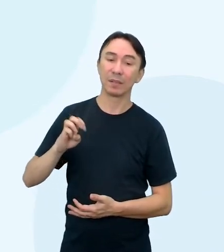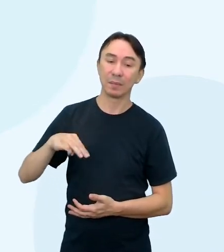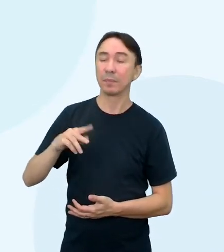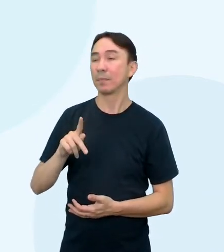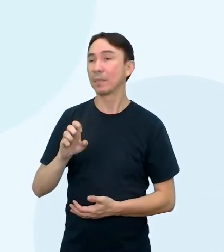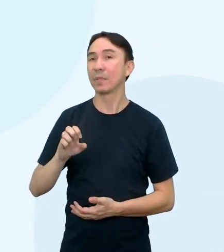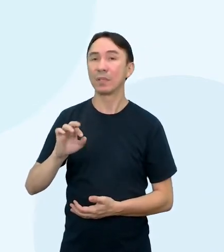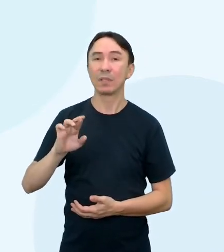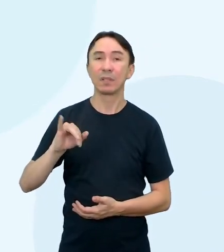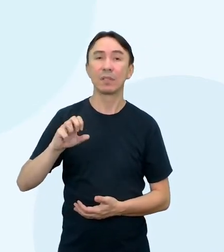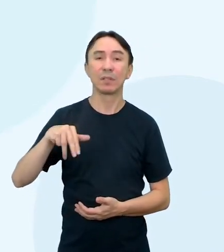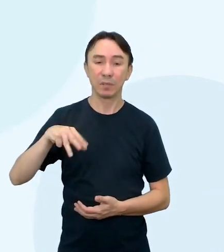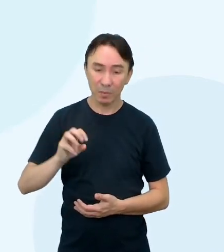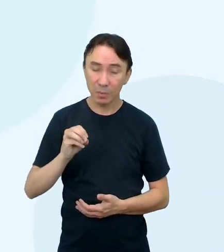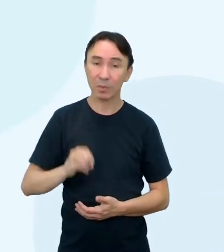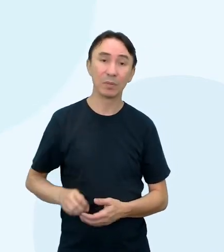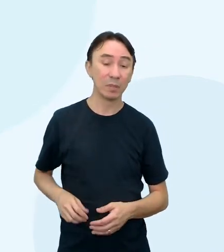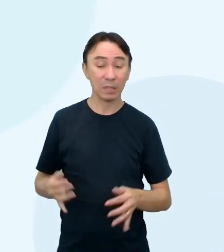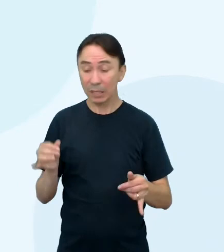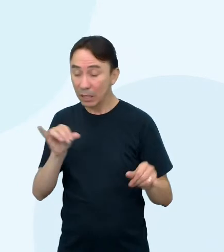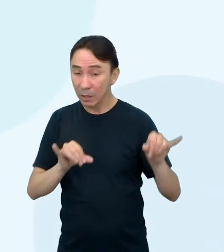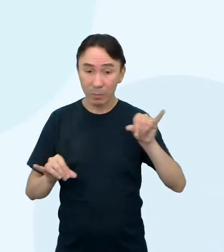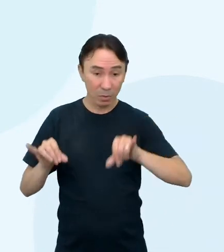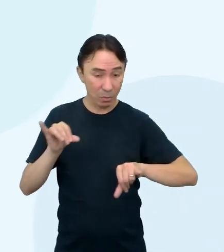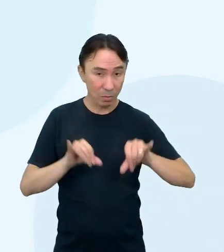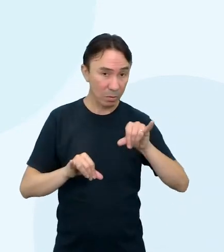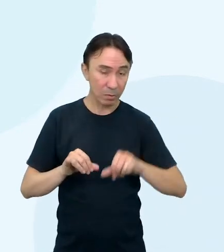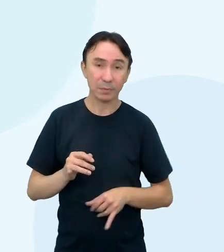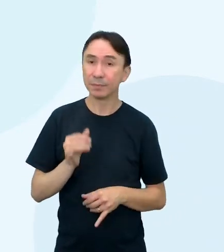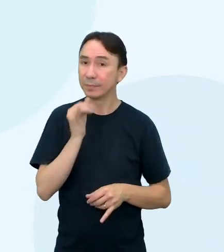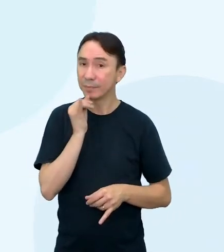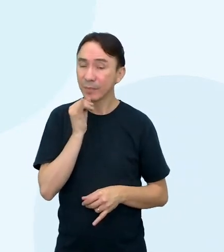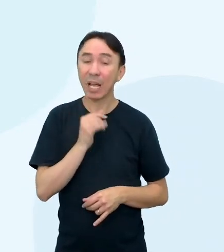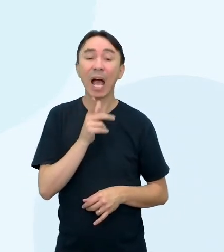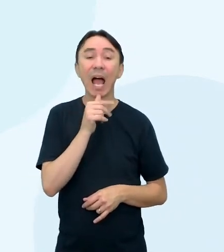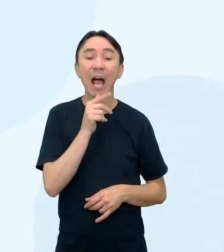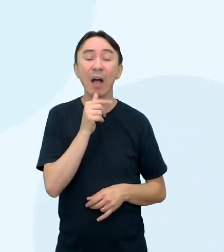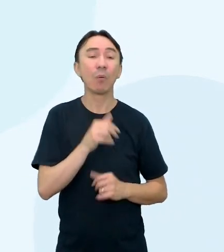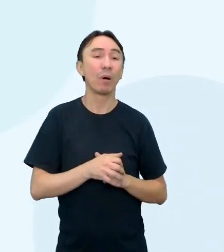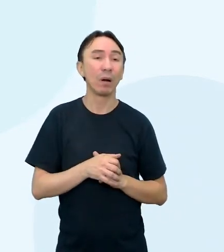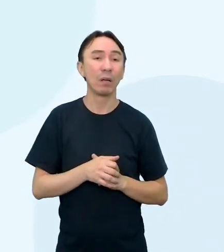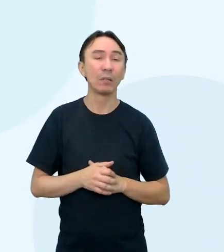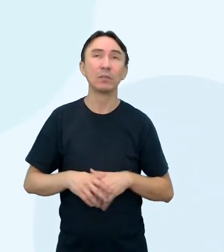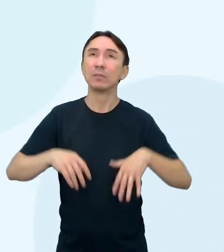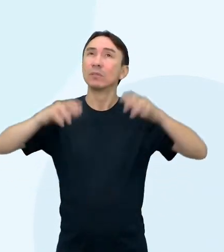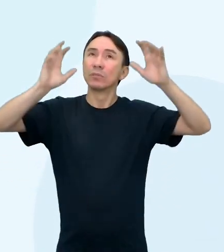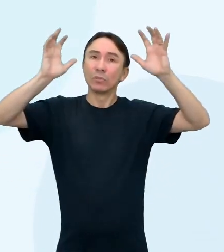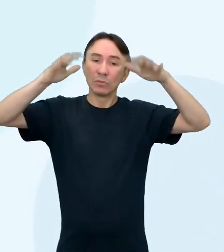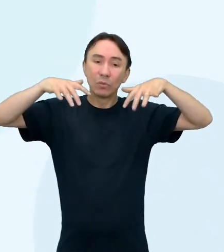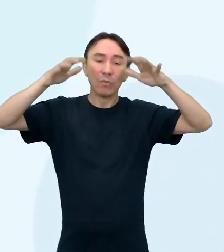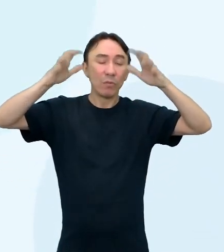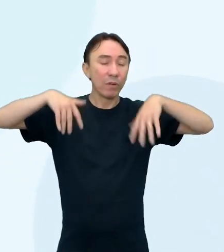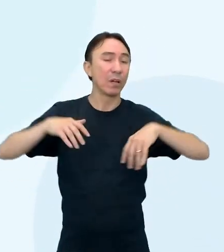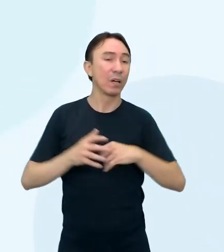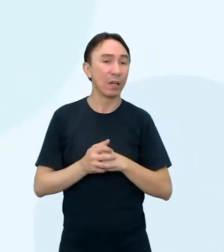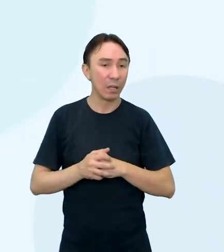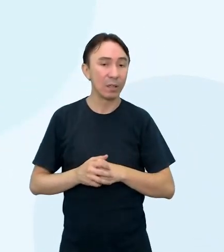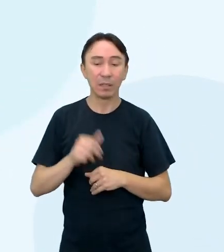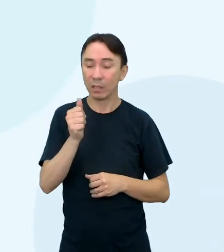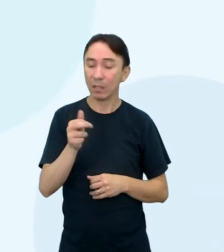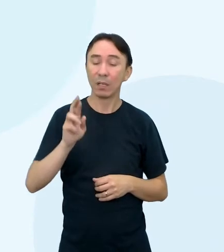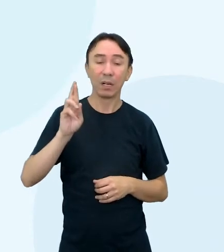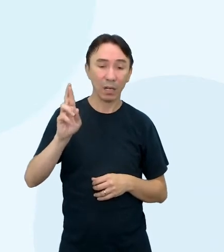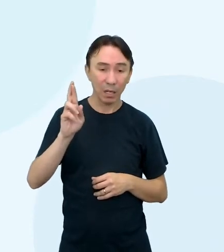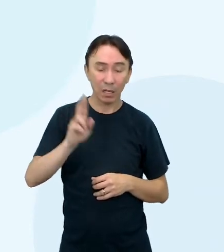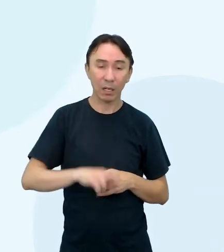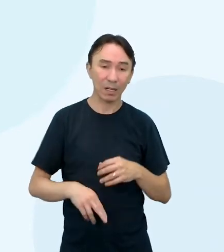as ações de água, por exemplo, né, da chuva, nós podemos ter o ar também nessa